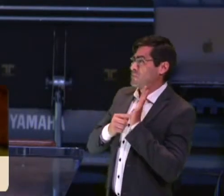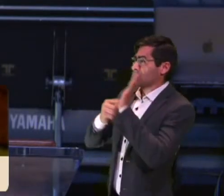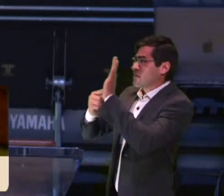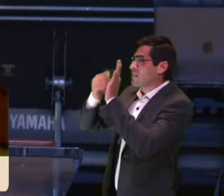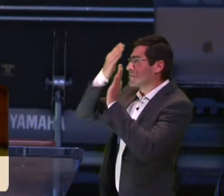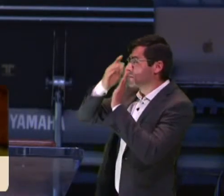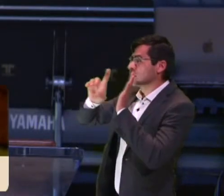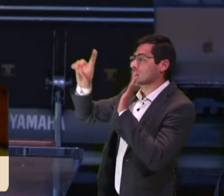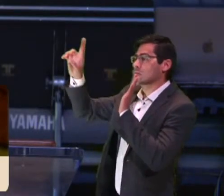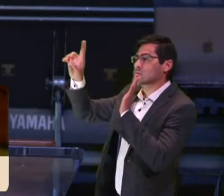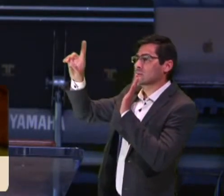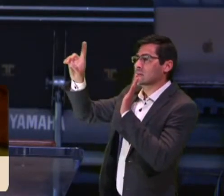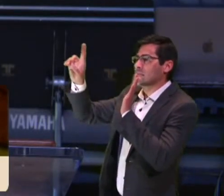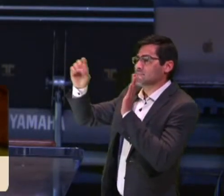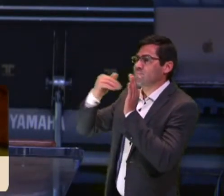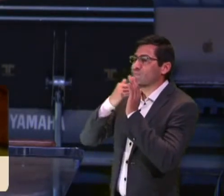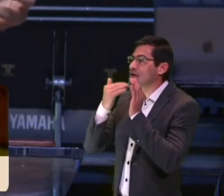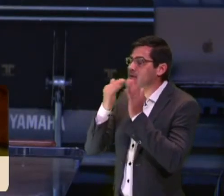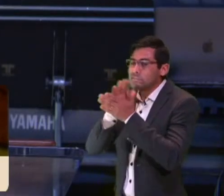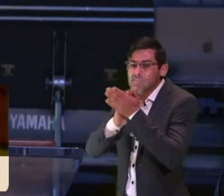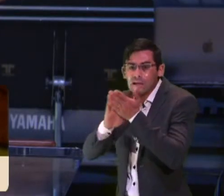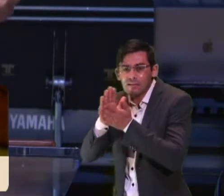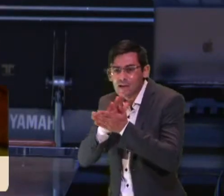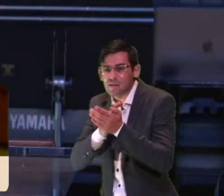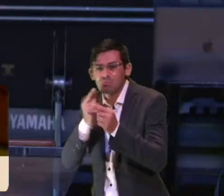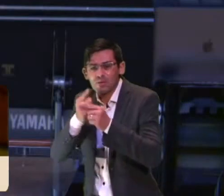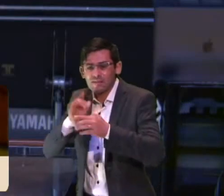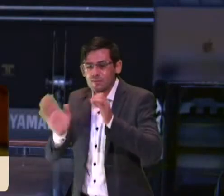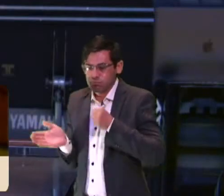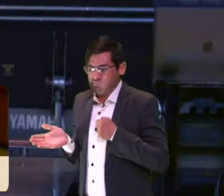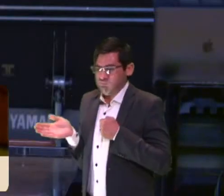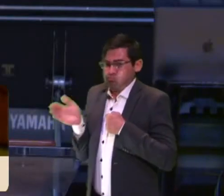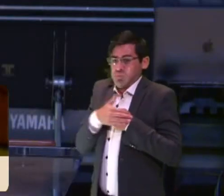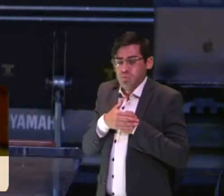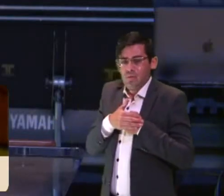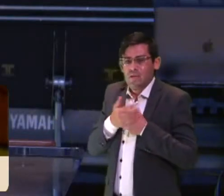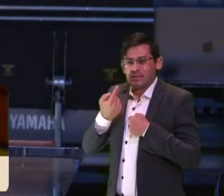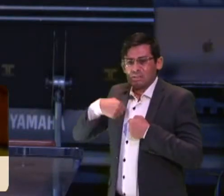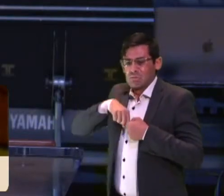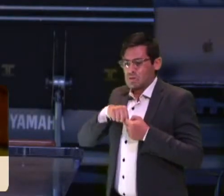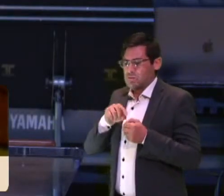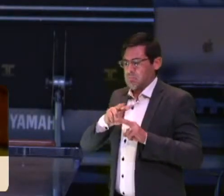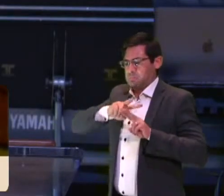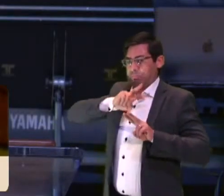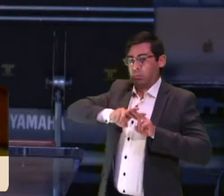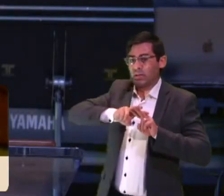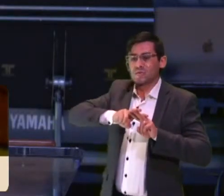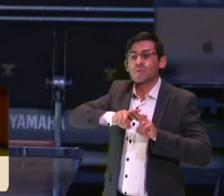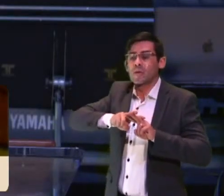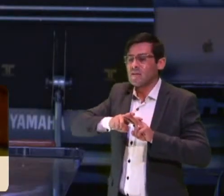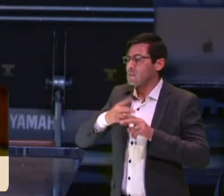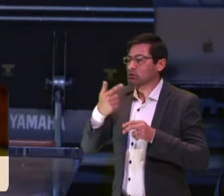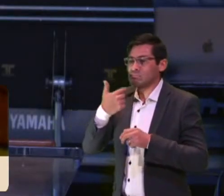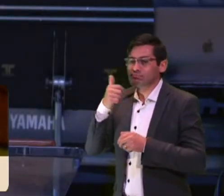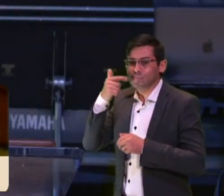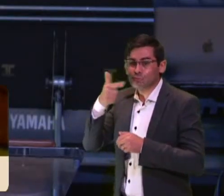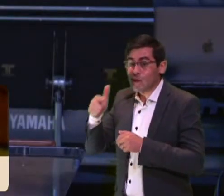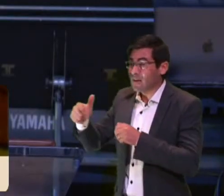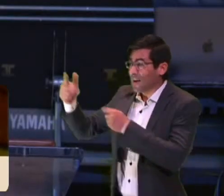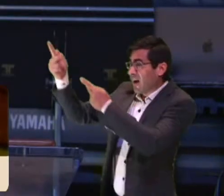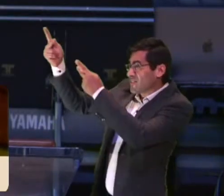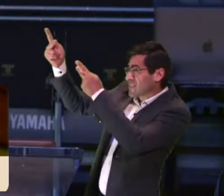enfrentarmos, não resolvermos problemas que carregamos há tempo, seremos privados da visitação do Senhor nos nossos